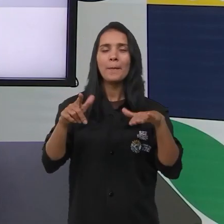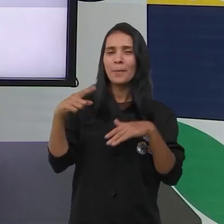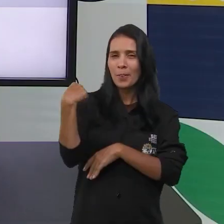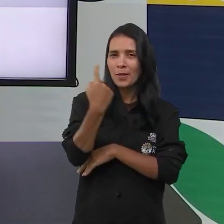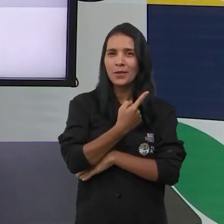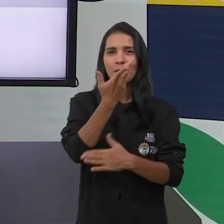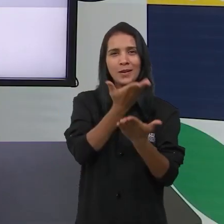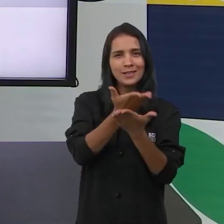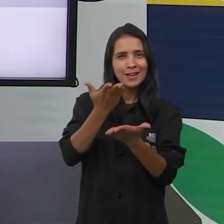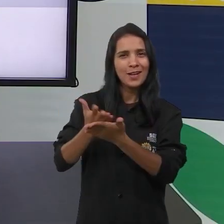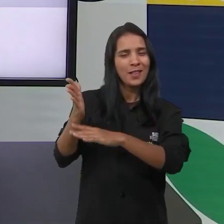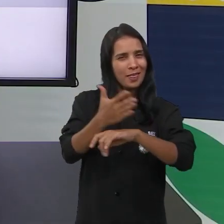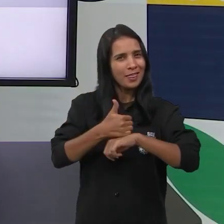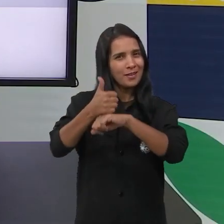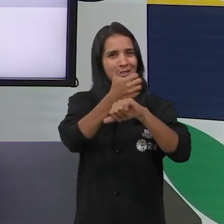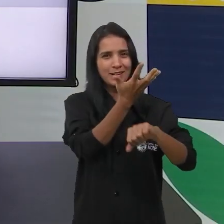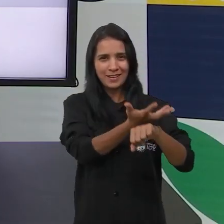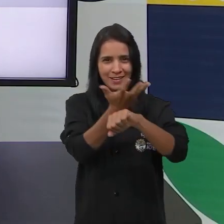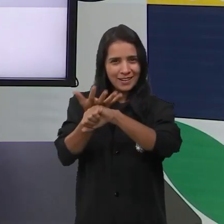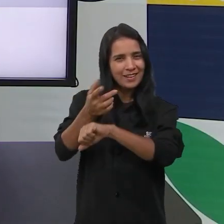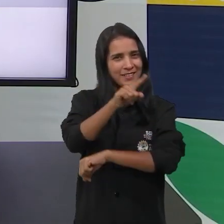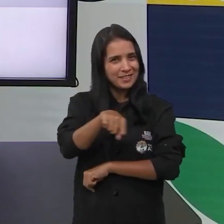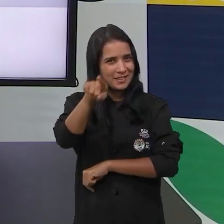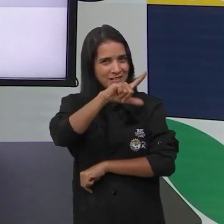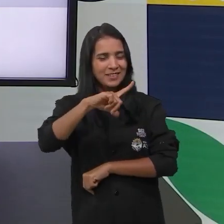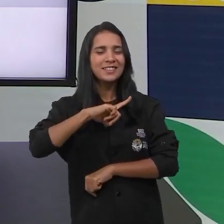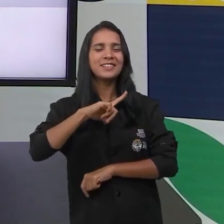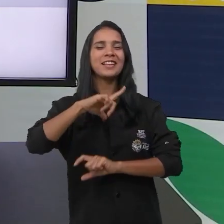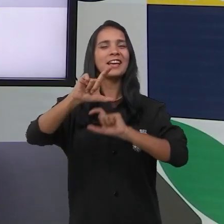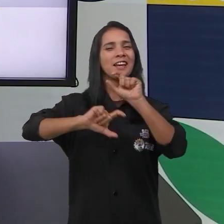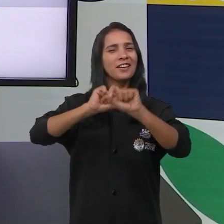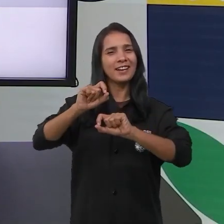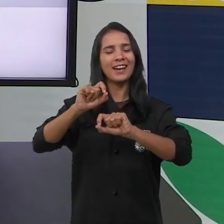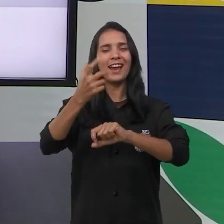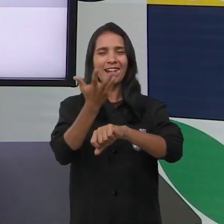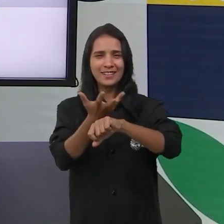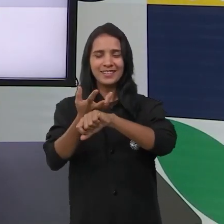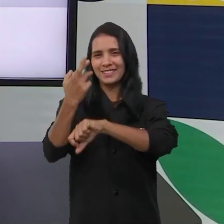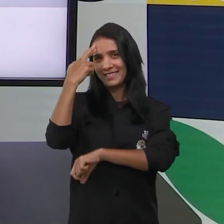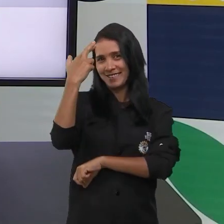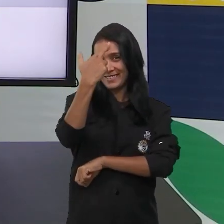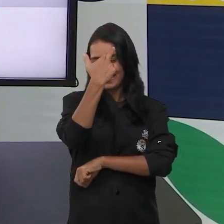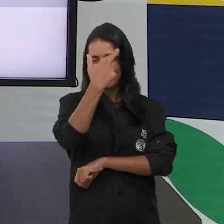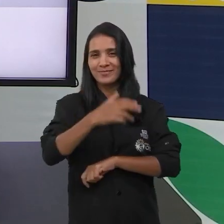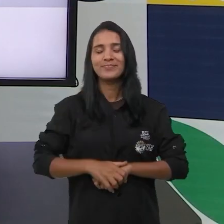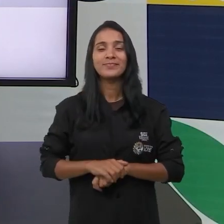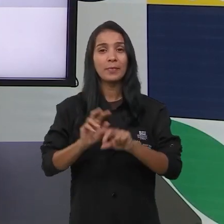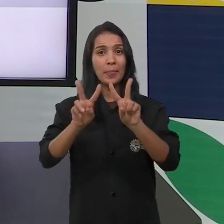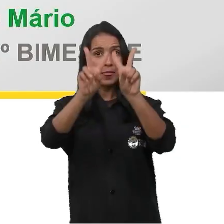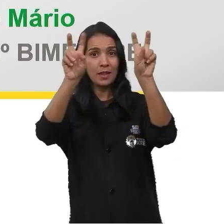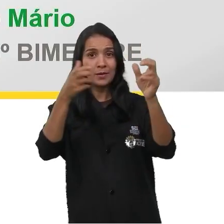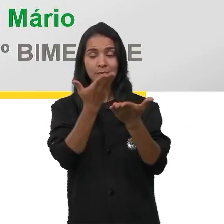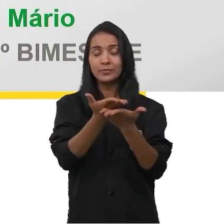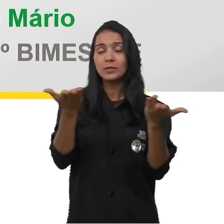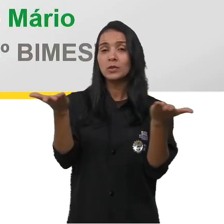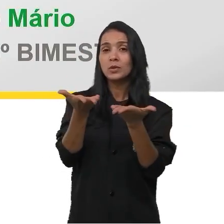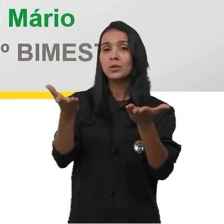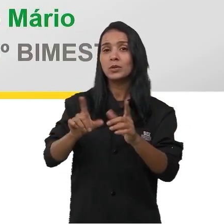melhor disciplina que vocês têm, a disciplina de História. O tema da nossa aula de hoje